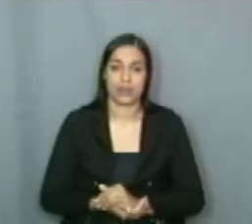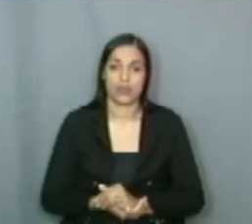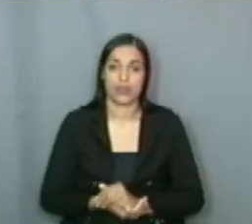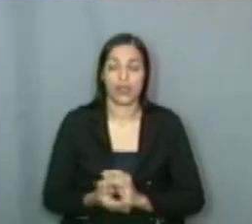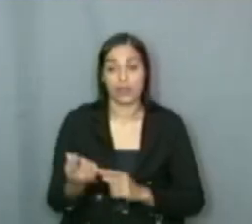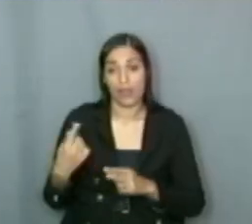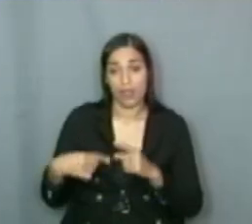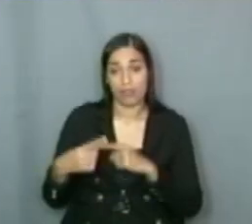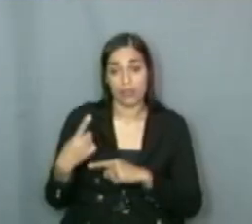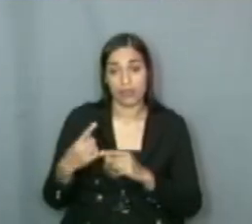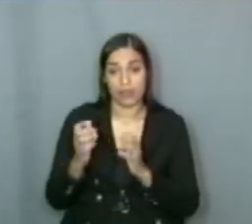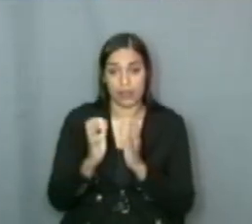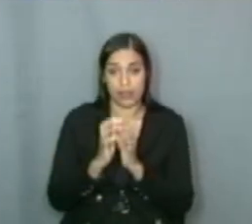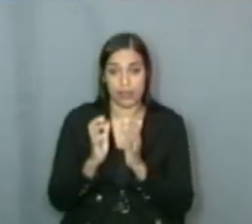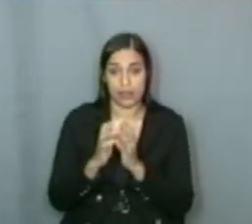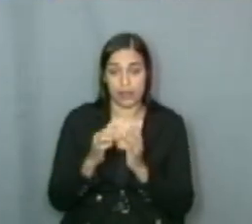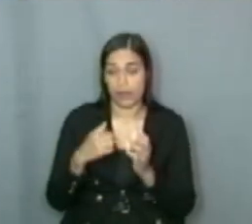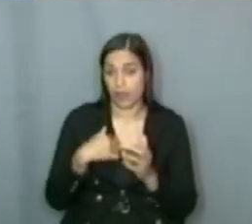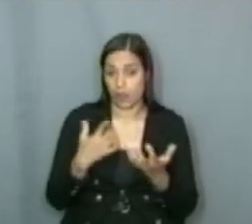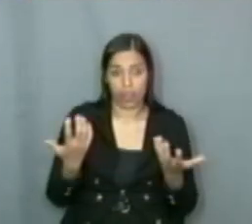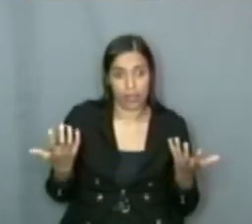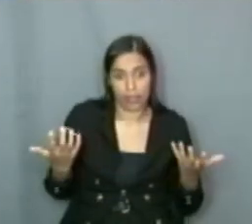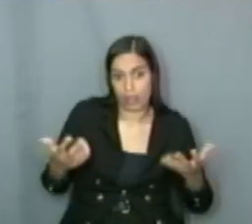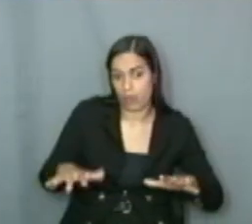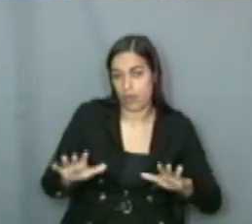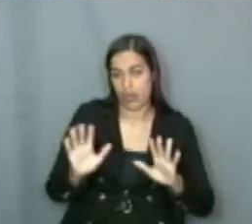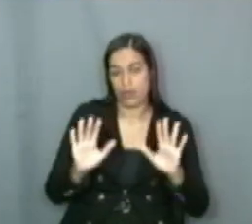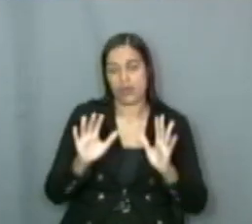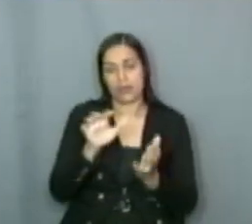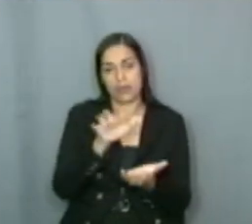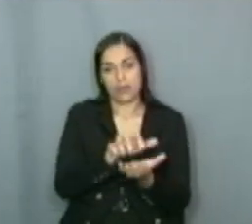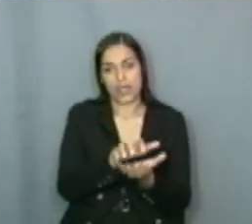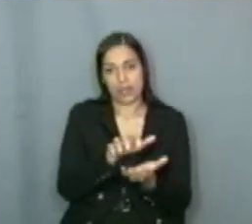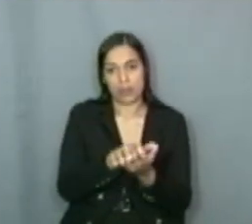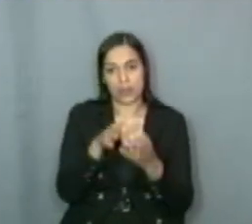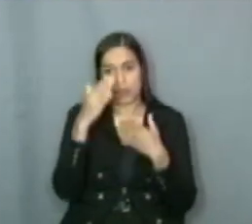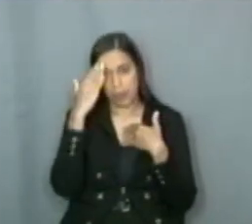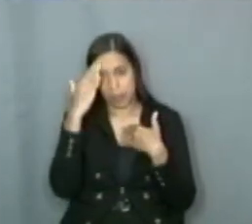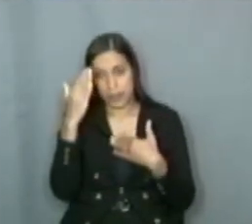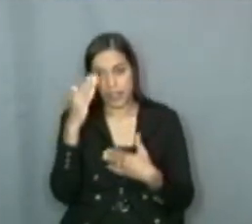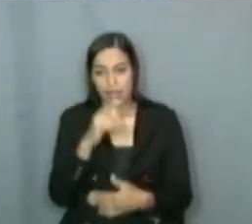transformado o Recife. Eu não quero isso para Pernambuco. Obrigado, senhor presidente.